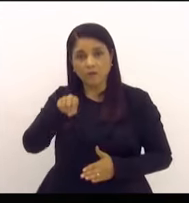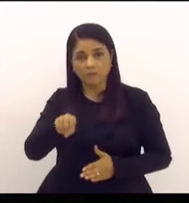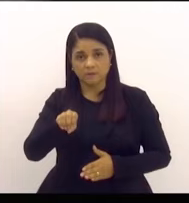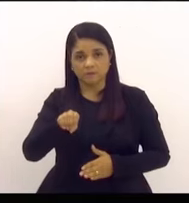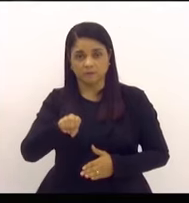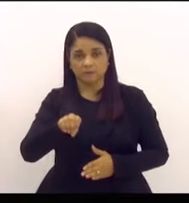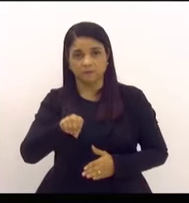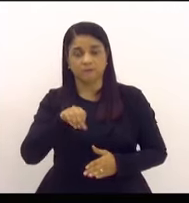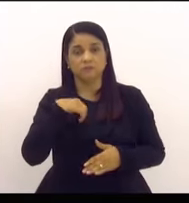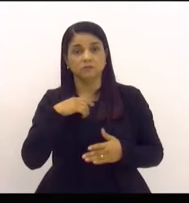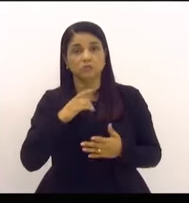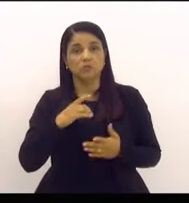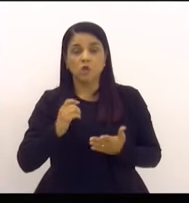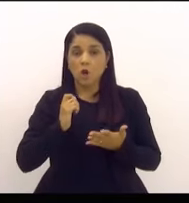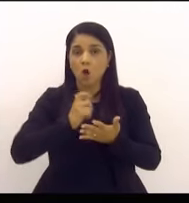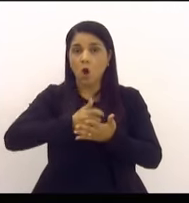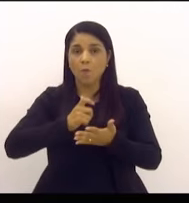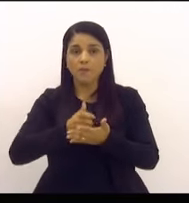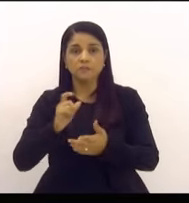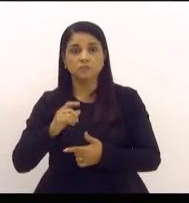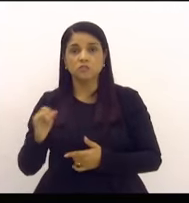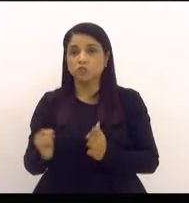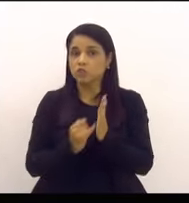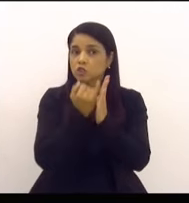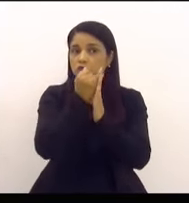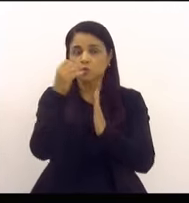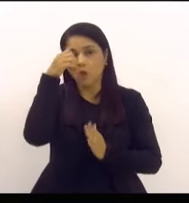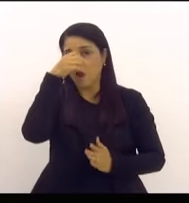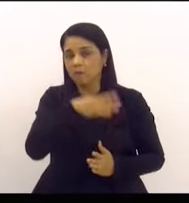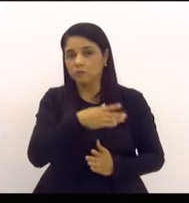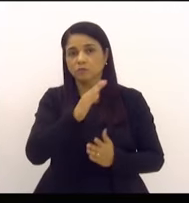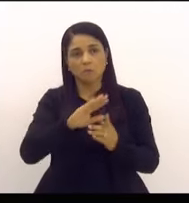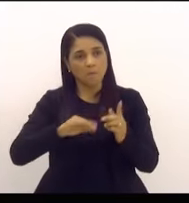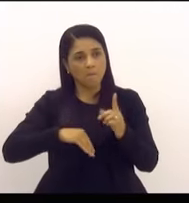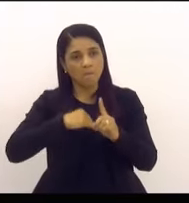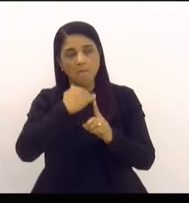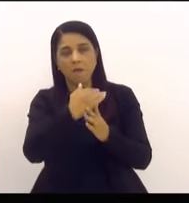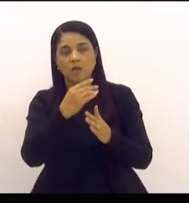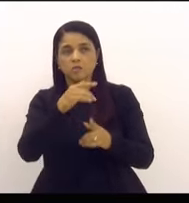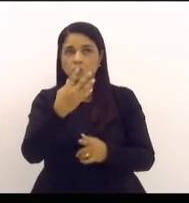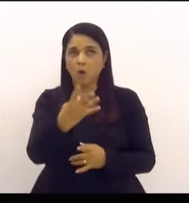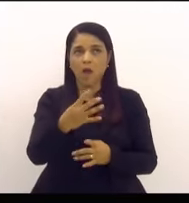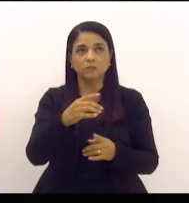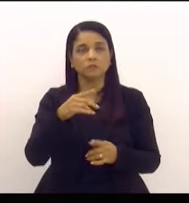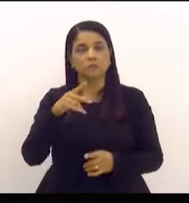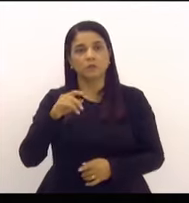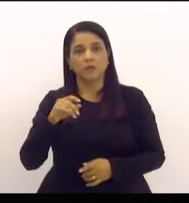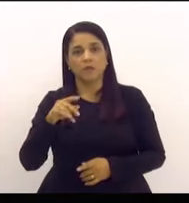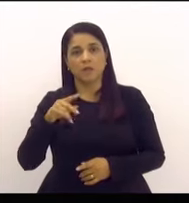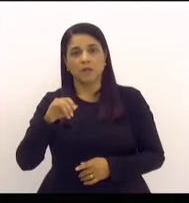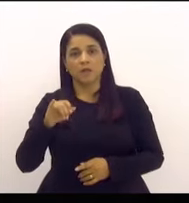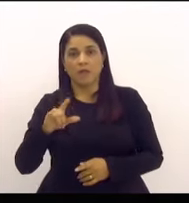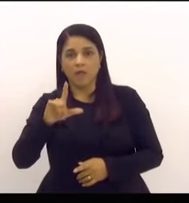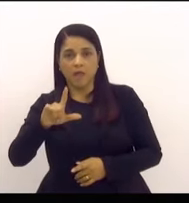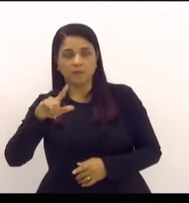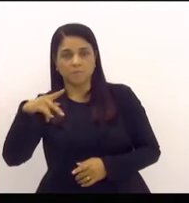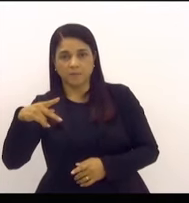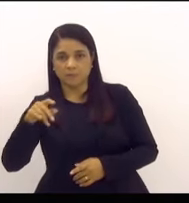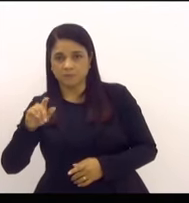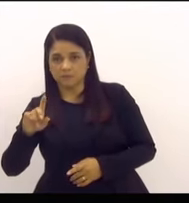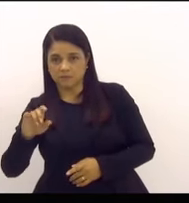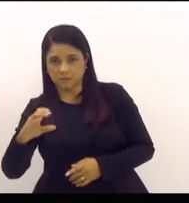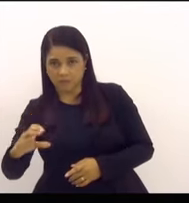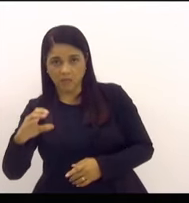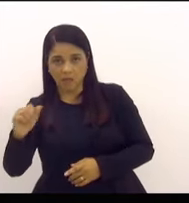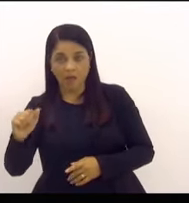cobrança exorbitante de juros, hora IPCA mais 4, hora IPCA mais 6, o Rio de Janeiro tem um montante da